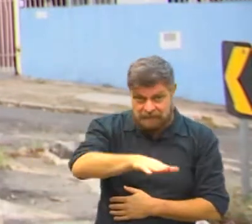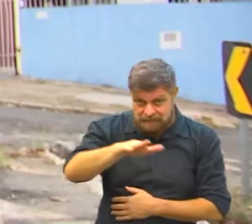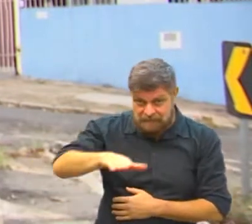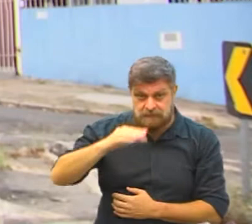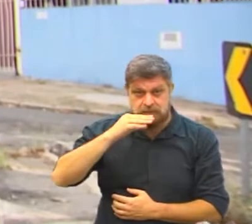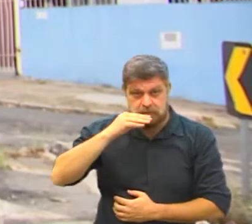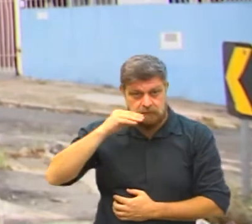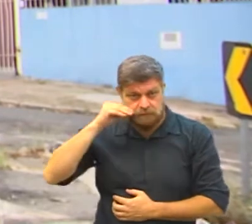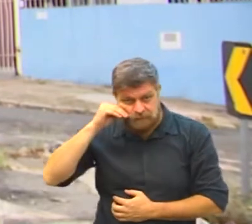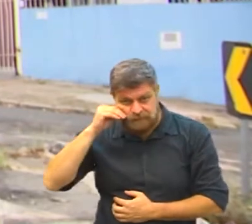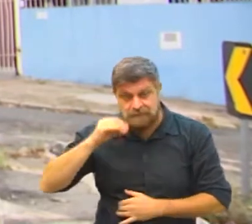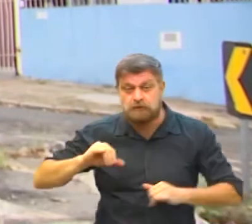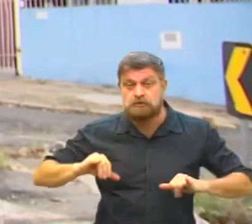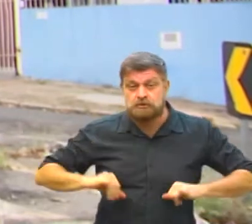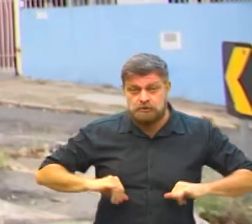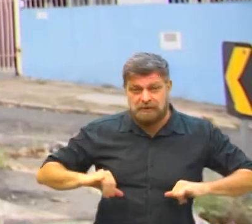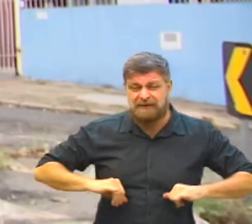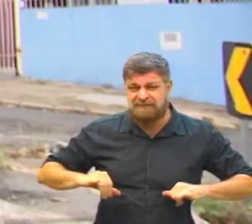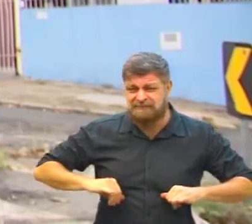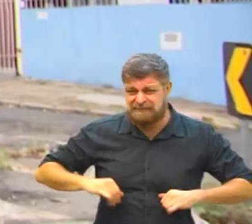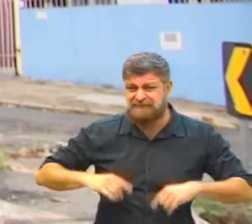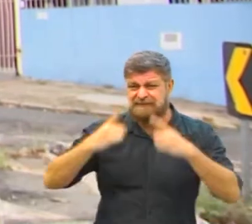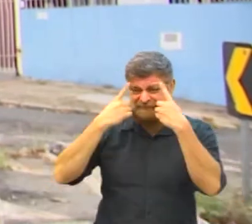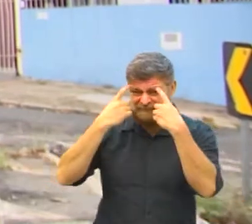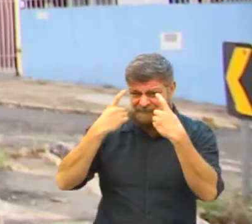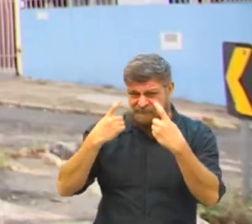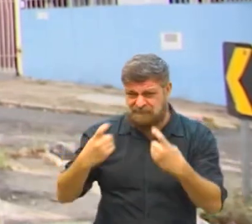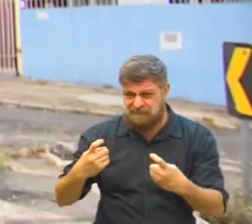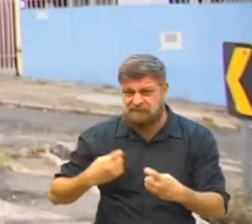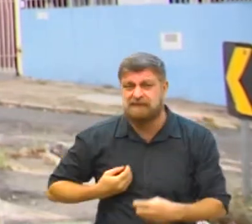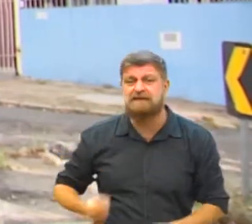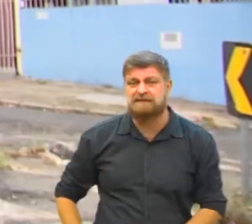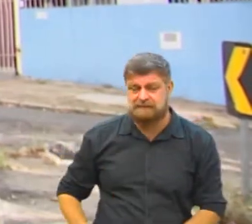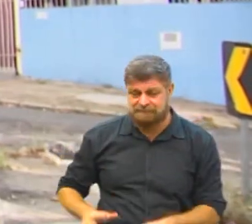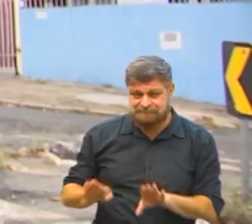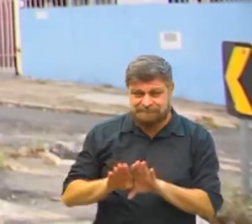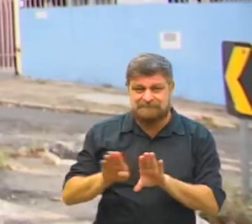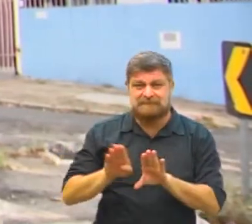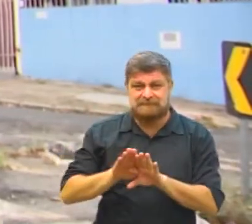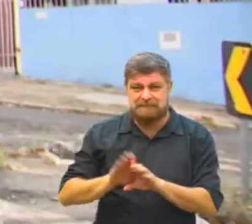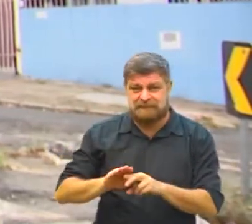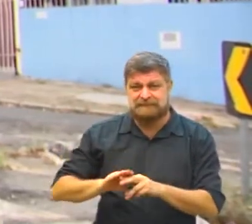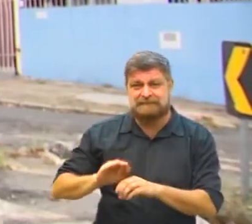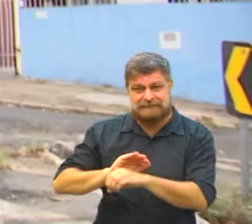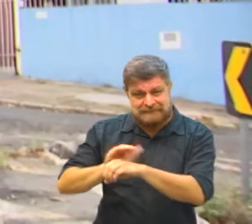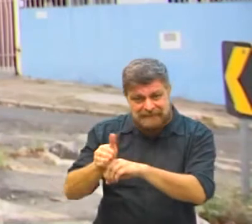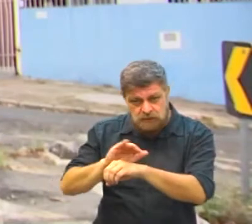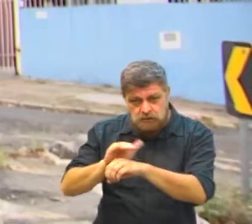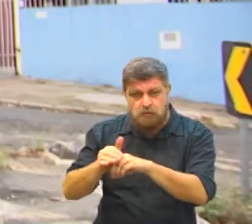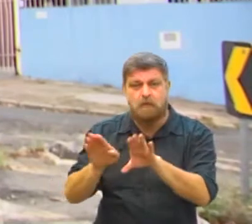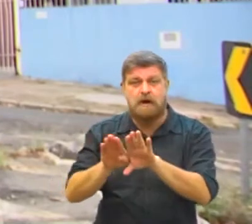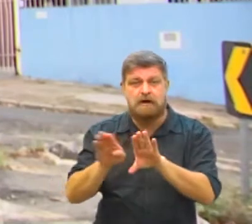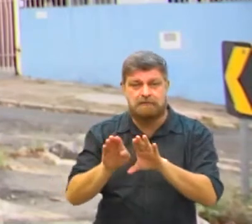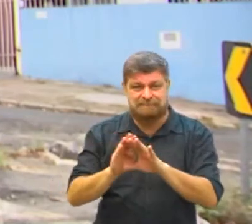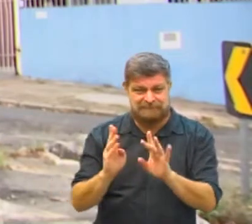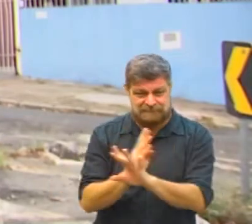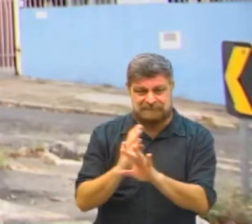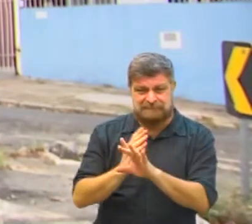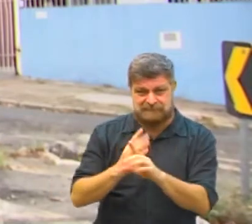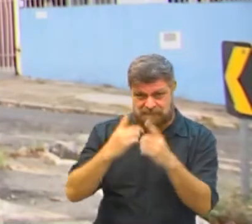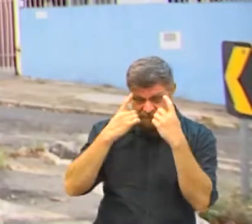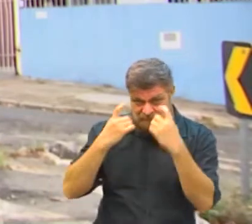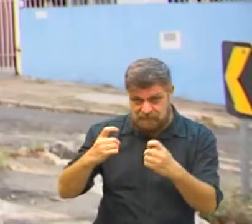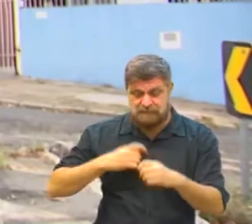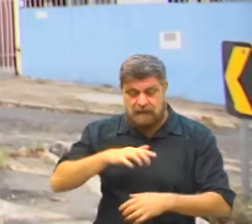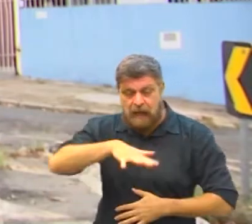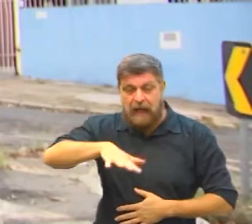especialmente crianças e adolescentes, que são vítimas de violência sexual, urbana ou doméstica. Por meio de uma rede